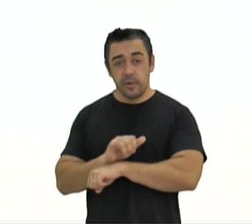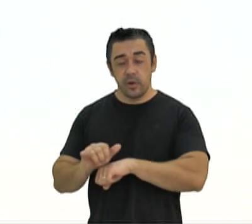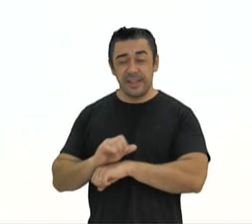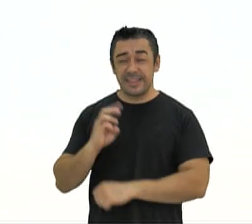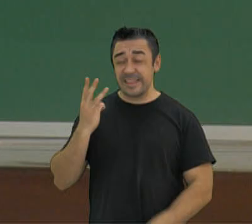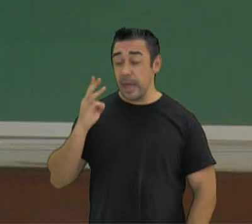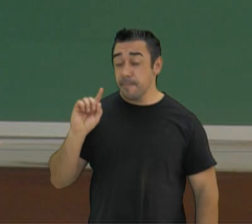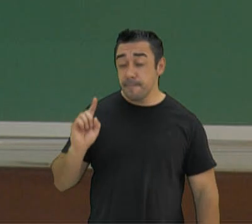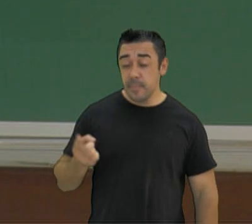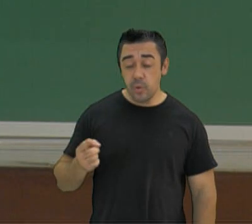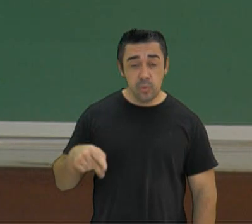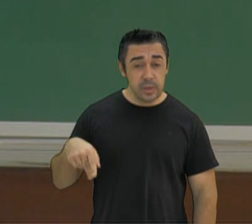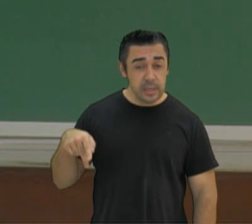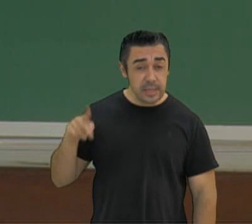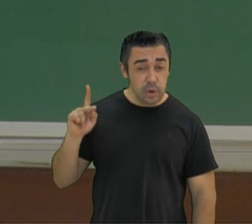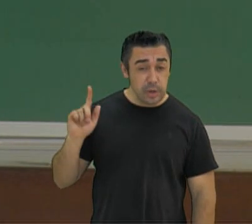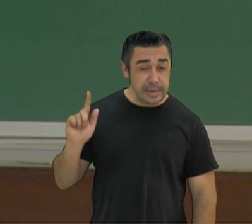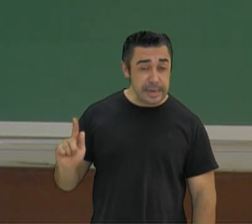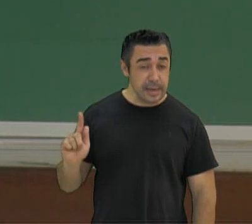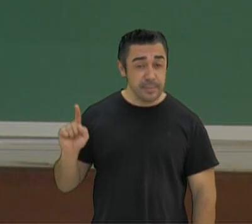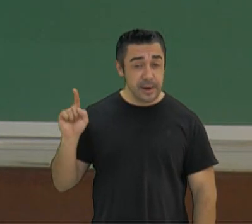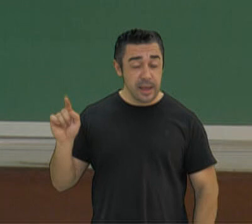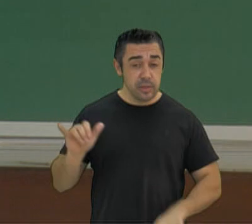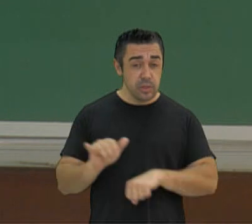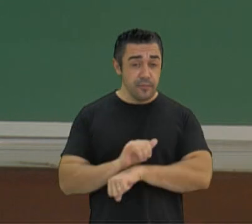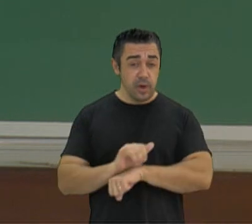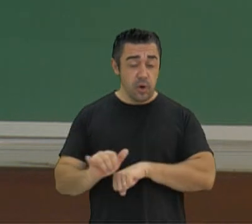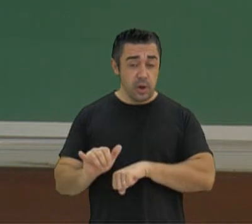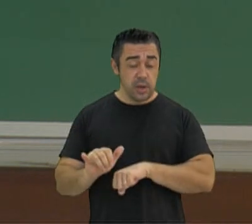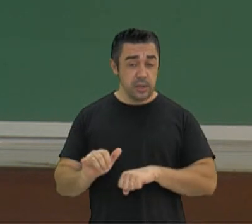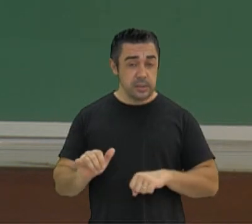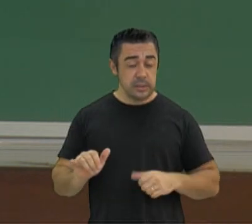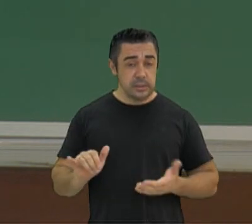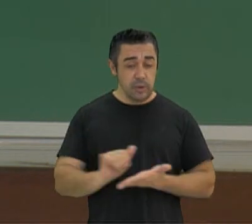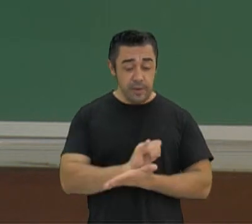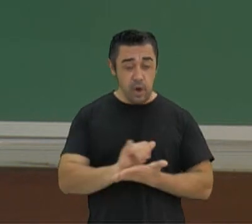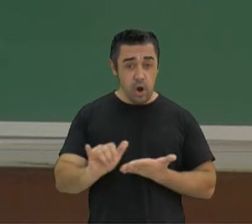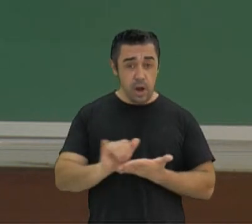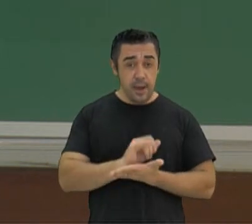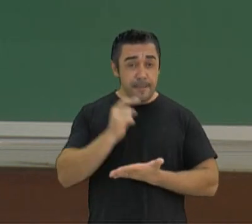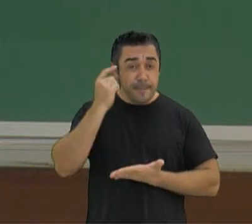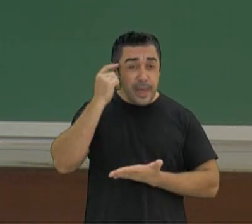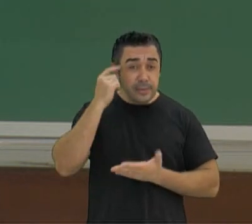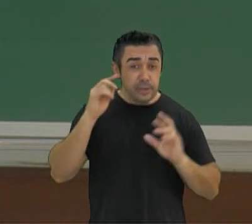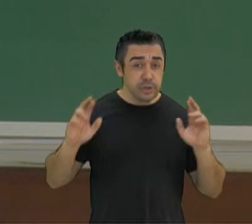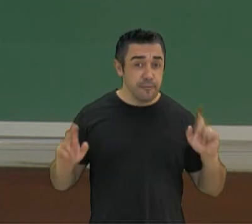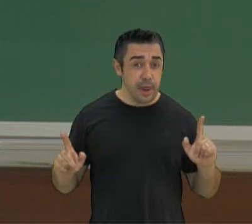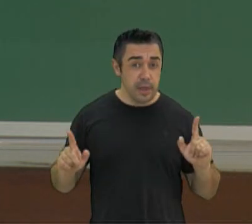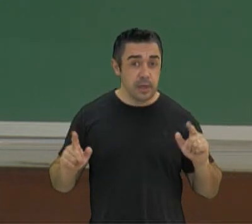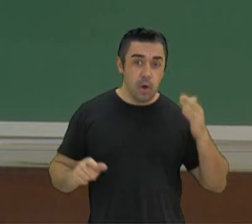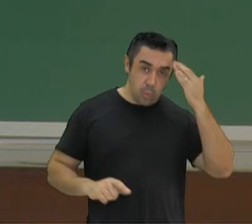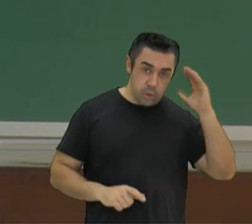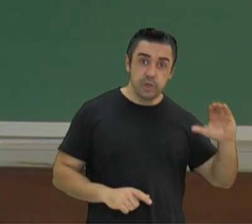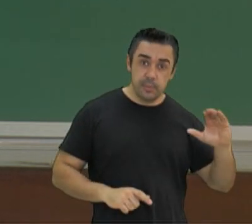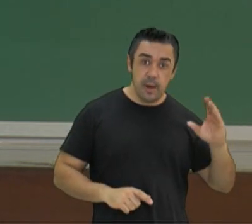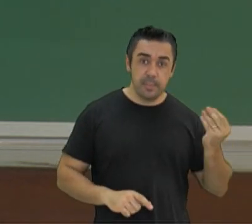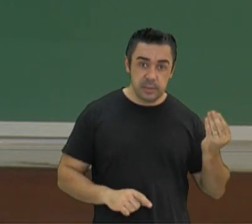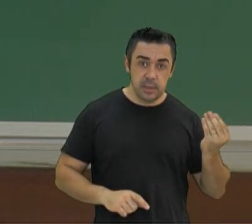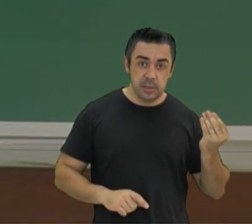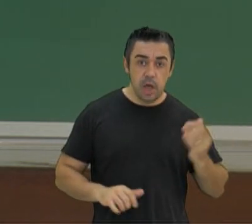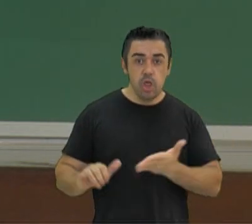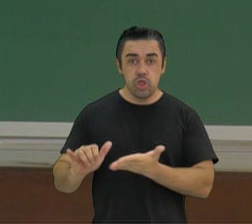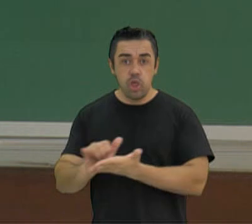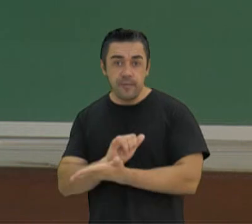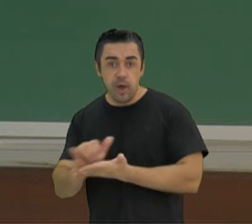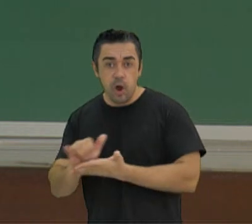3.000 quilos de lixo produzido em Nova York. Então, pense na produção. Curitiba já é bastante, né? Nova York,